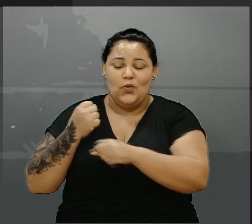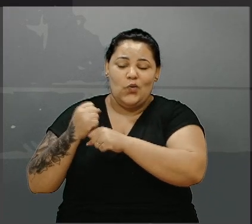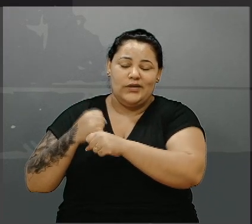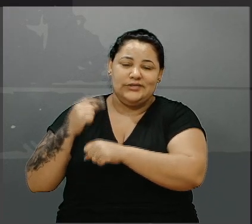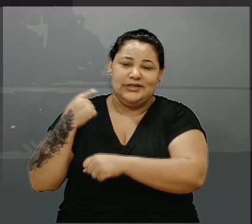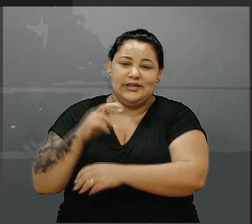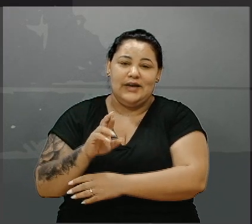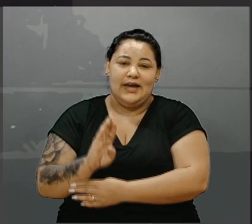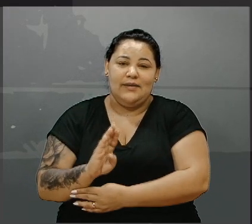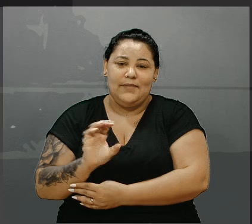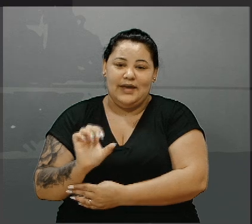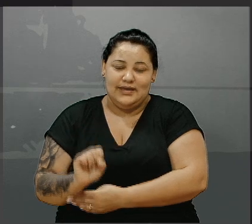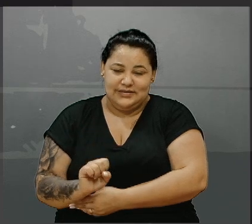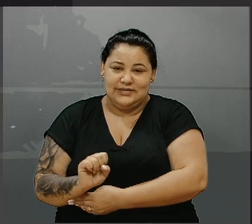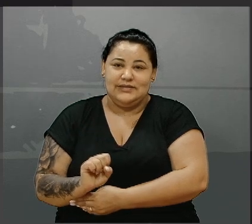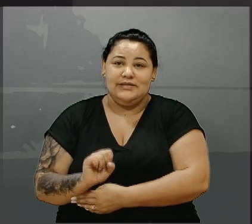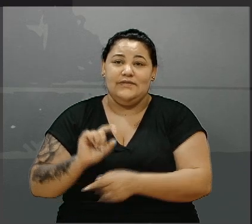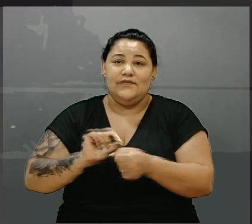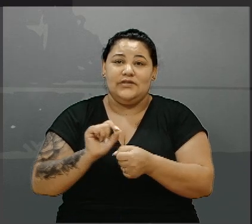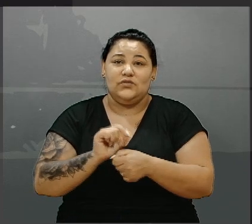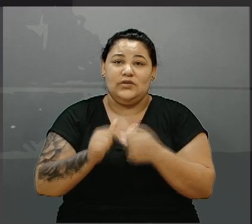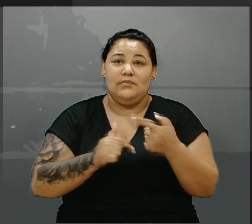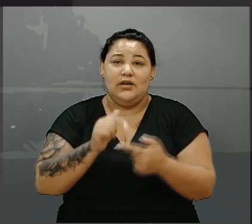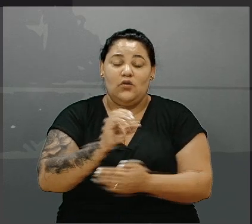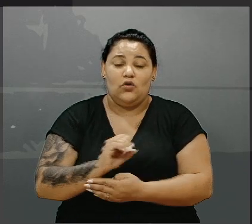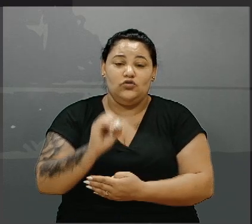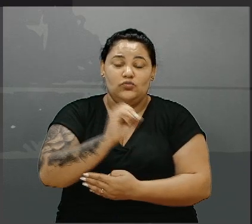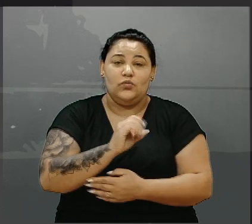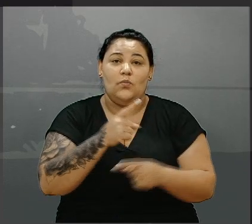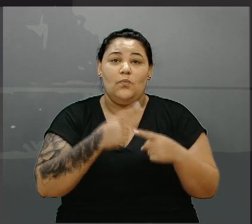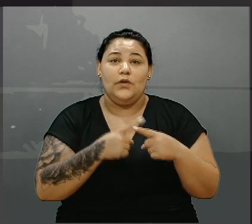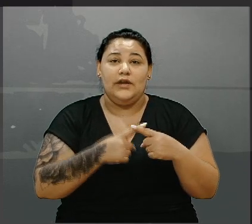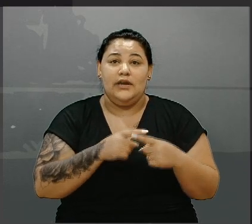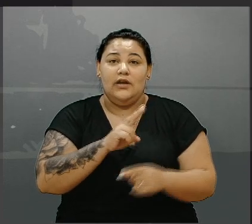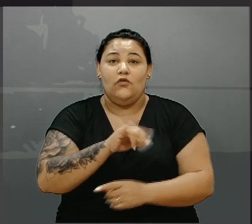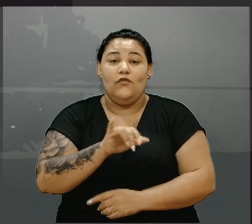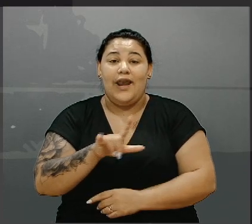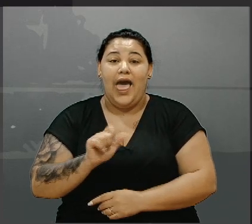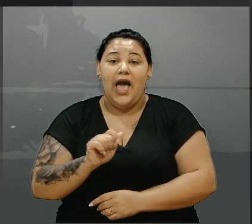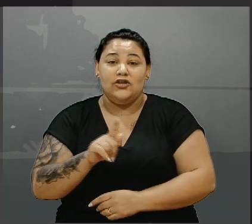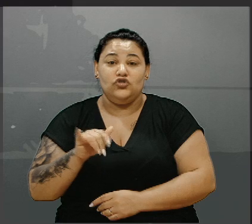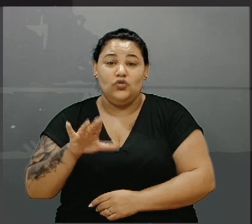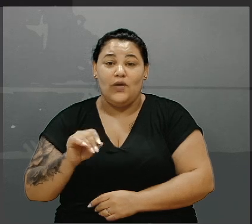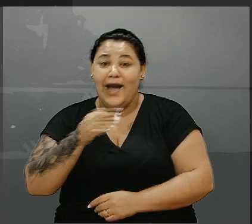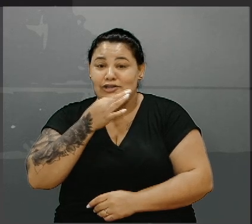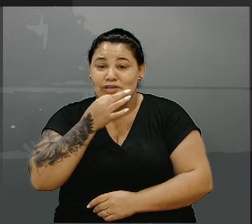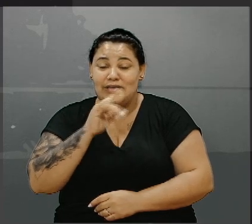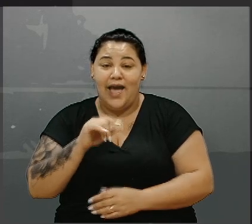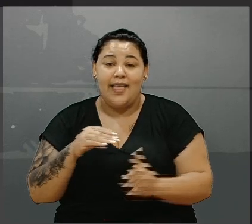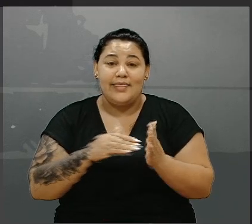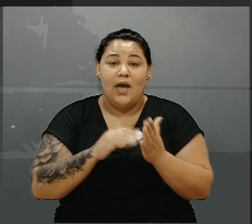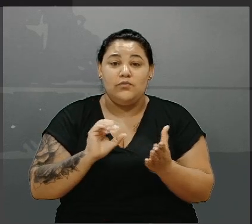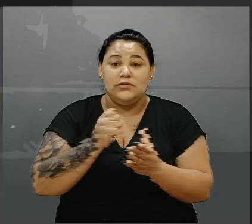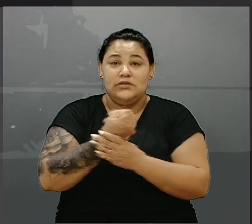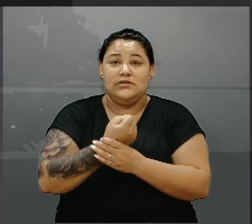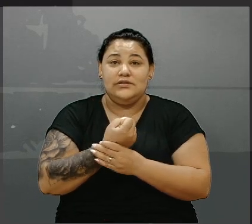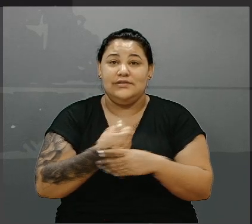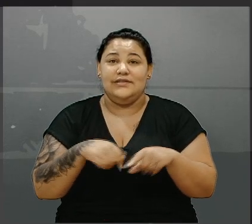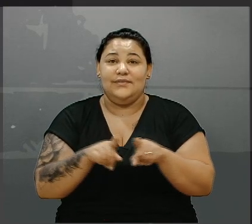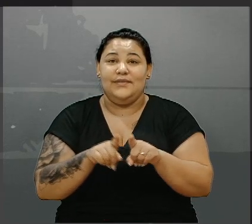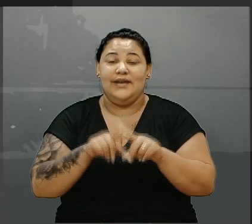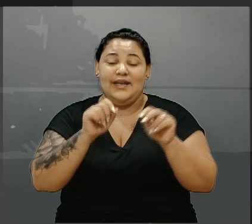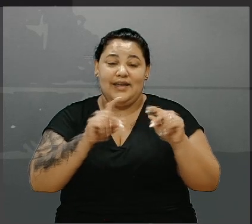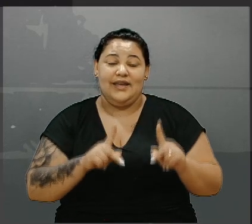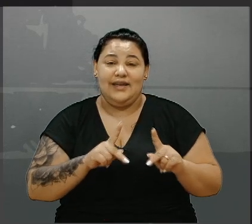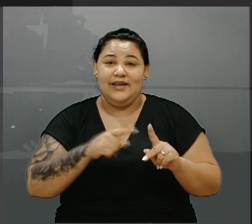também no shopping, no Világio Caxias. Por que o Világio Caxias? E até por essa questão da segurança, mas também não vamos negar, quem gosta de